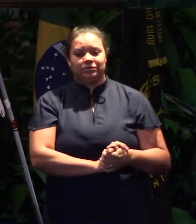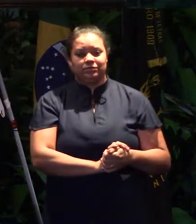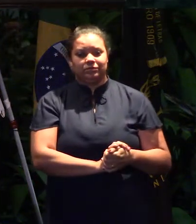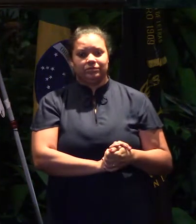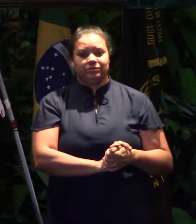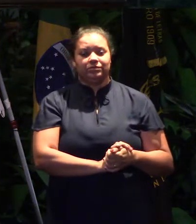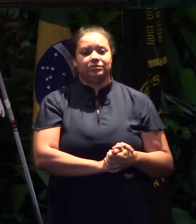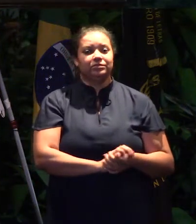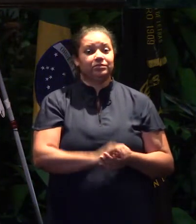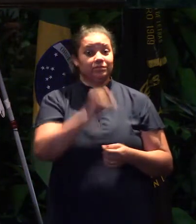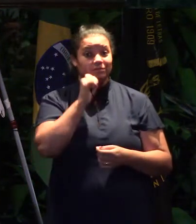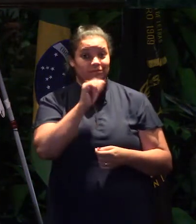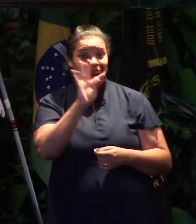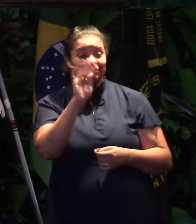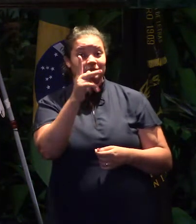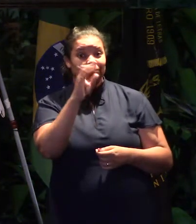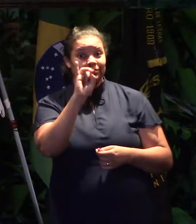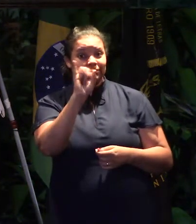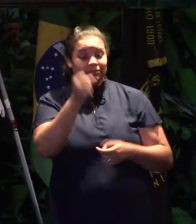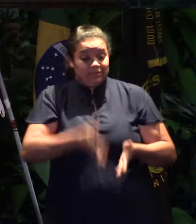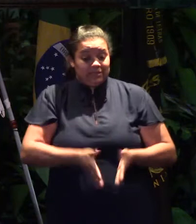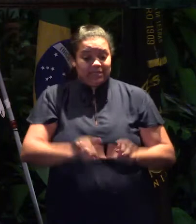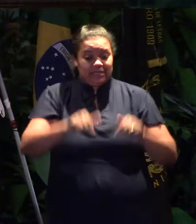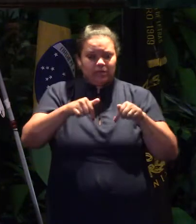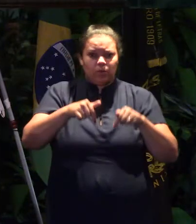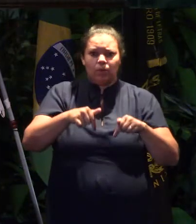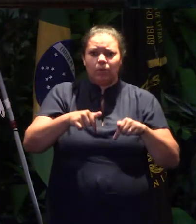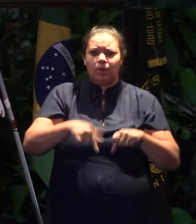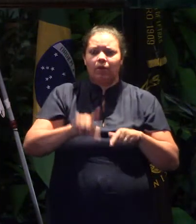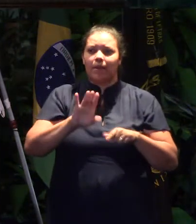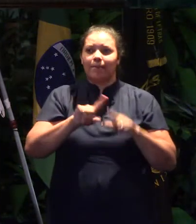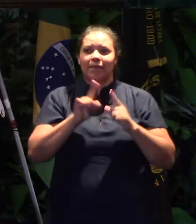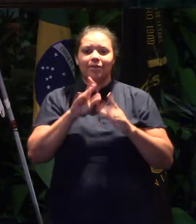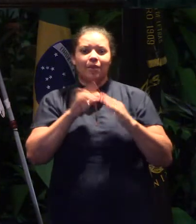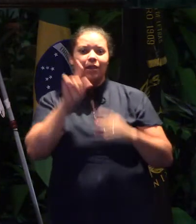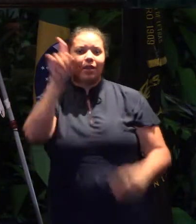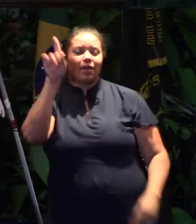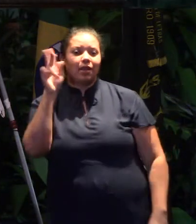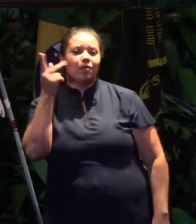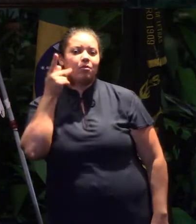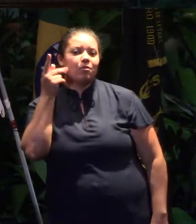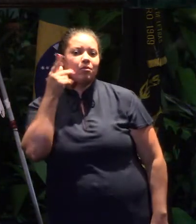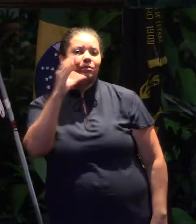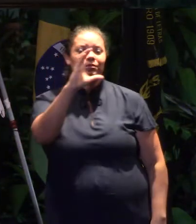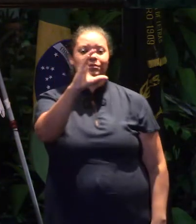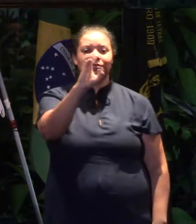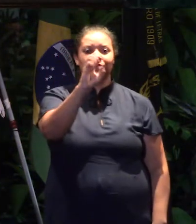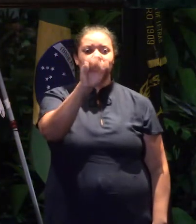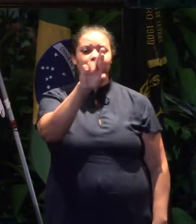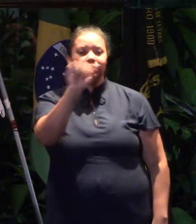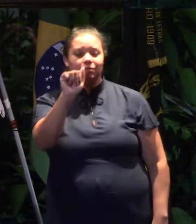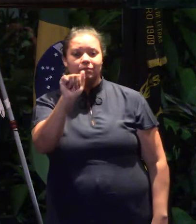Thaís Guimarães é mineira, nascida no Ceará, e publicou Jogo de Cintura,